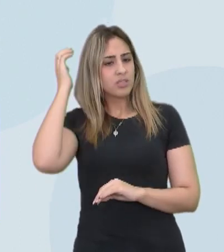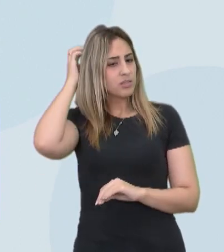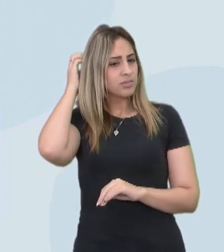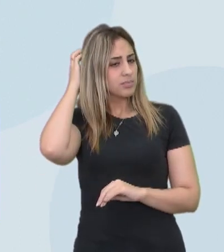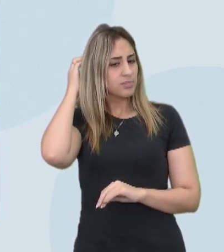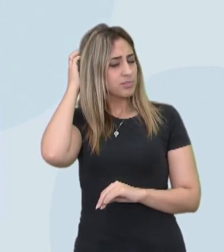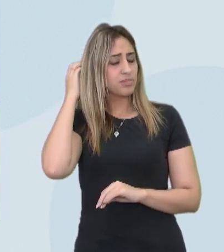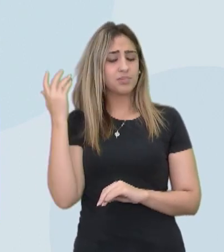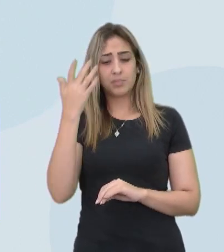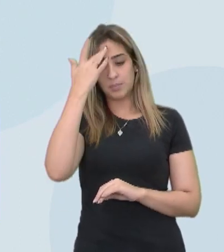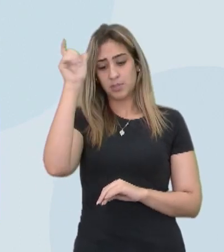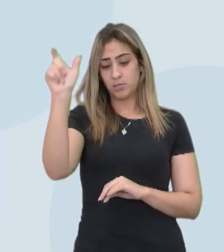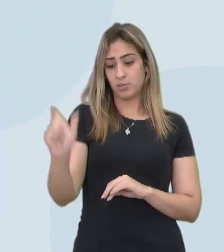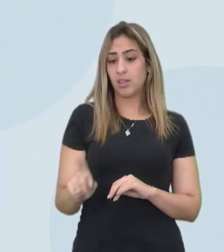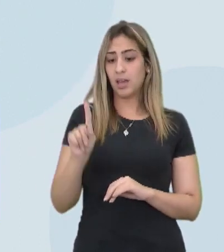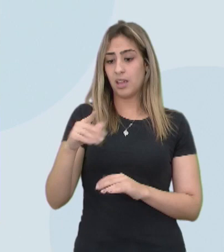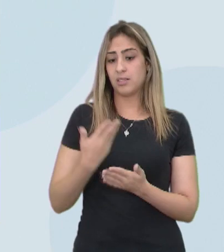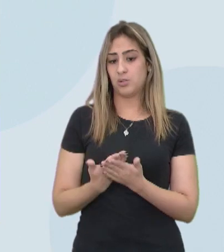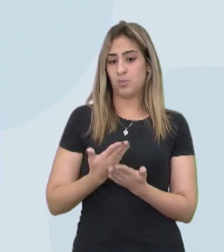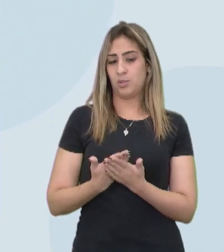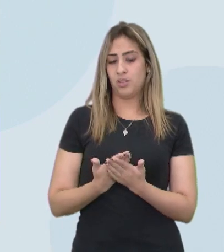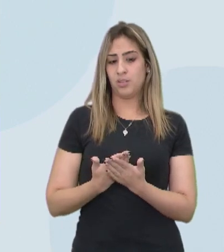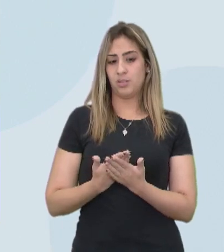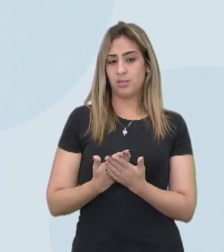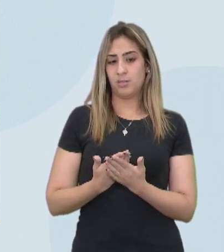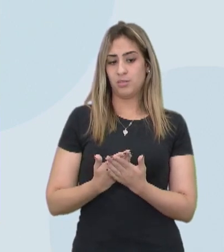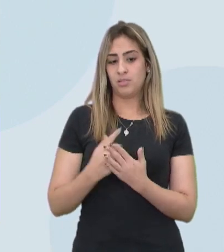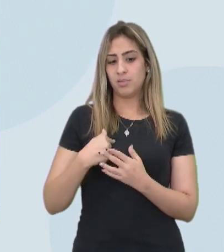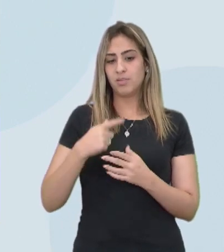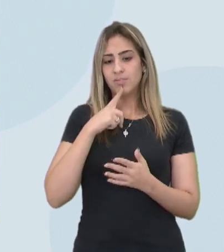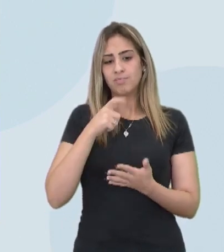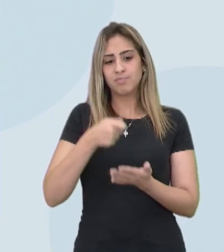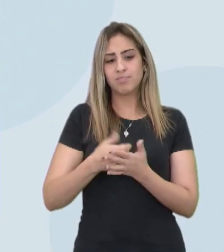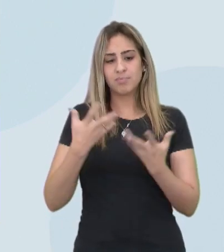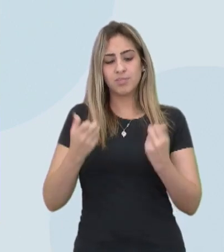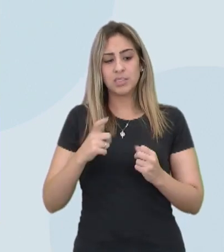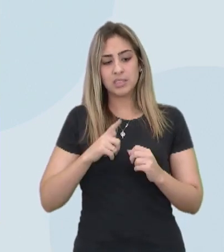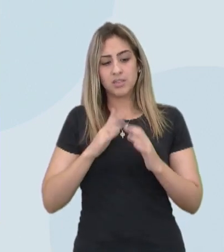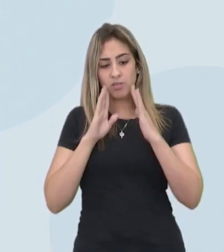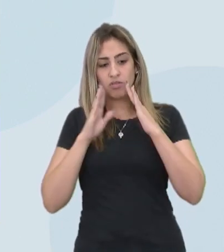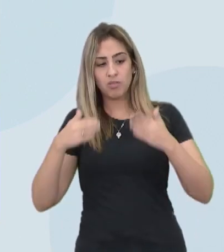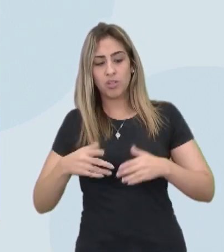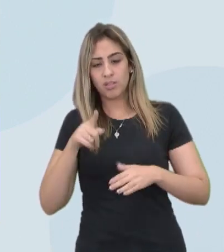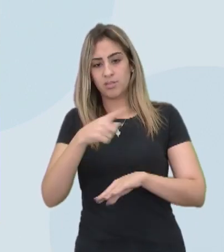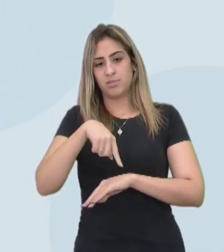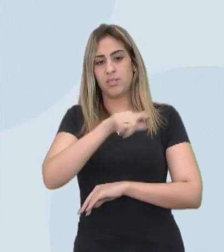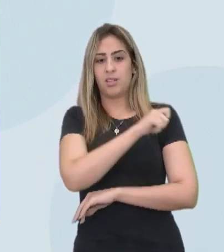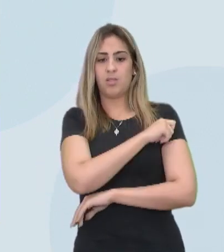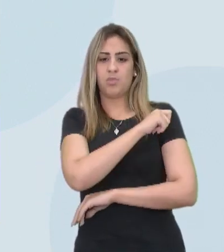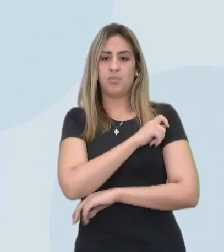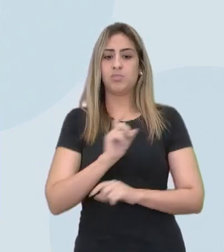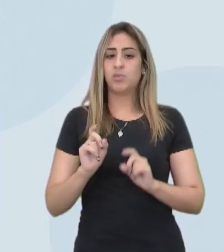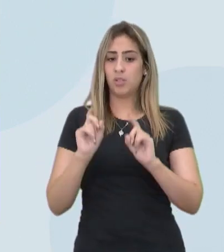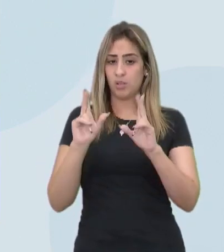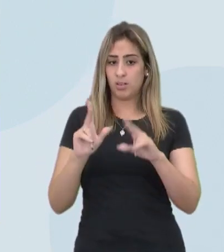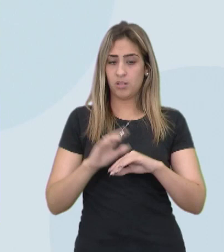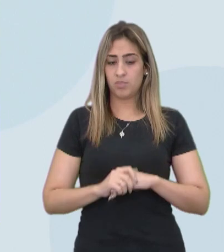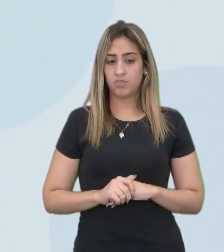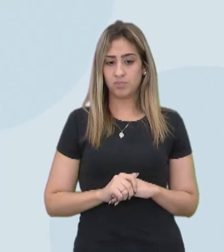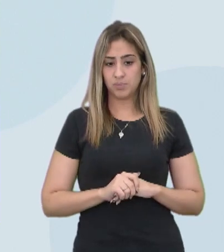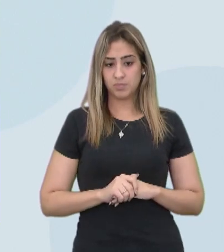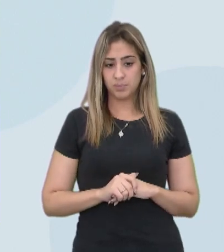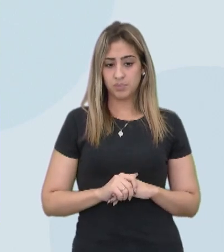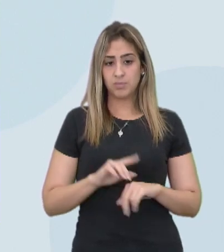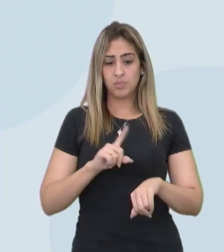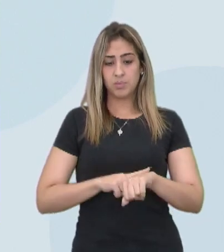meu público-alvo são os estudantes. Então, fiz questão que tivessem fotos desses estudantes, ok? Aqui